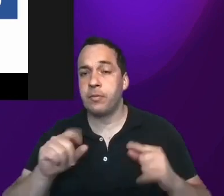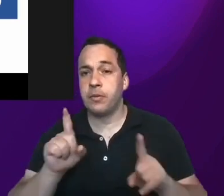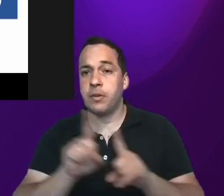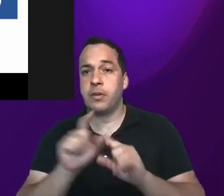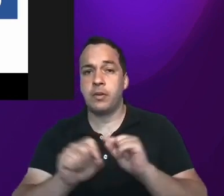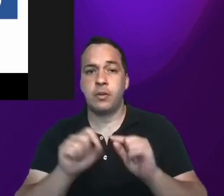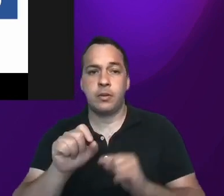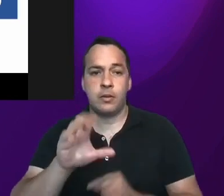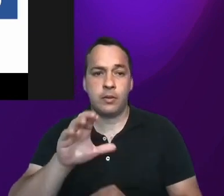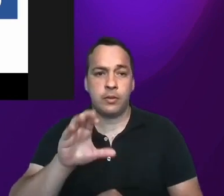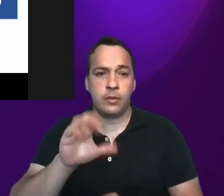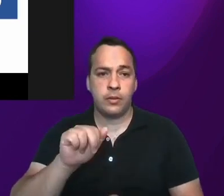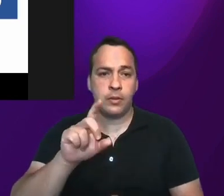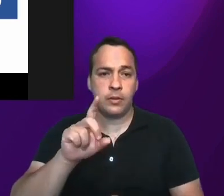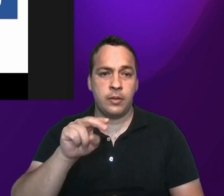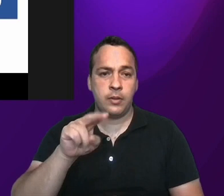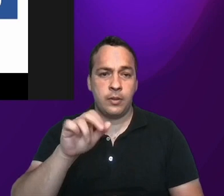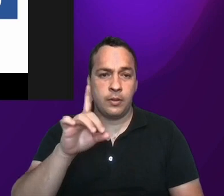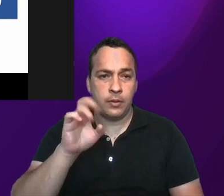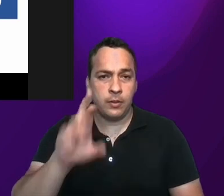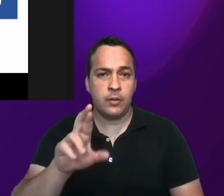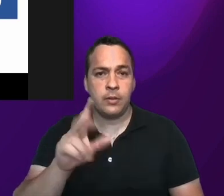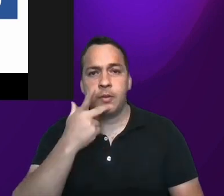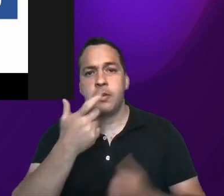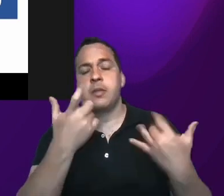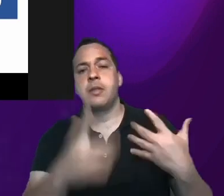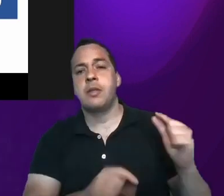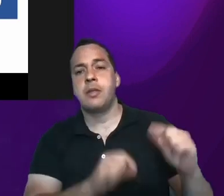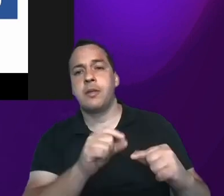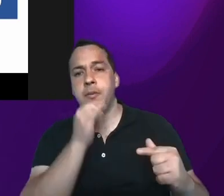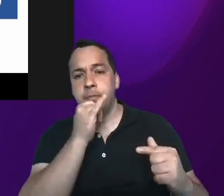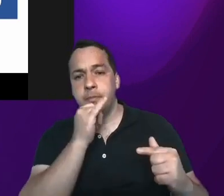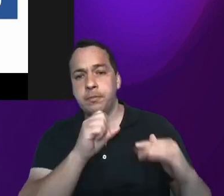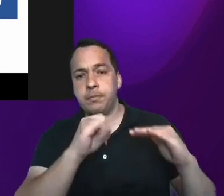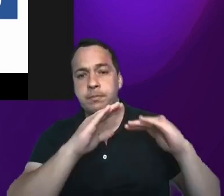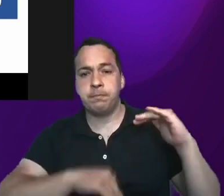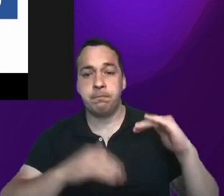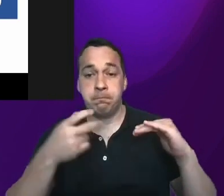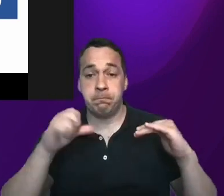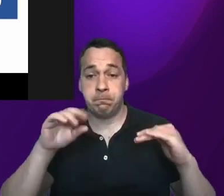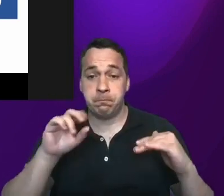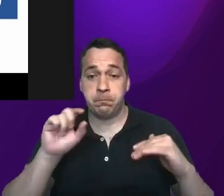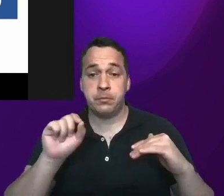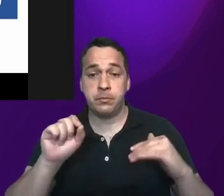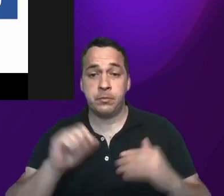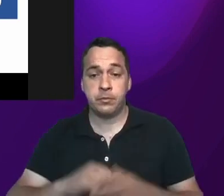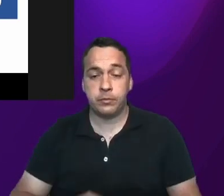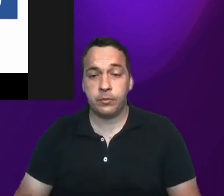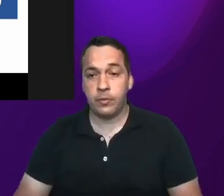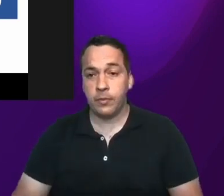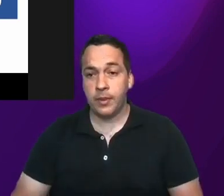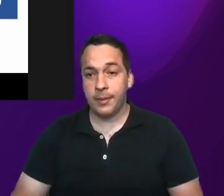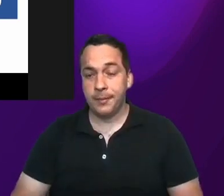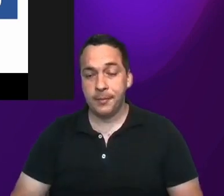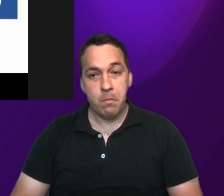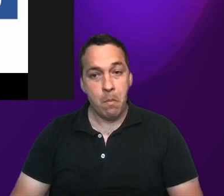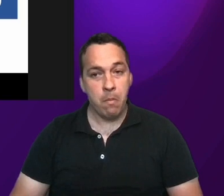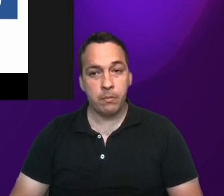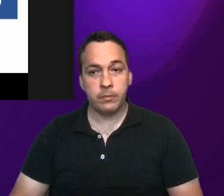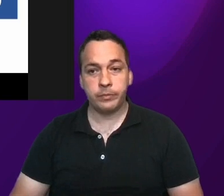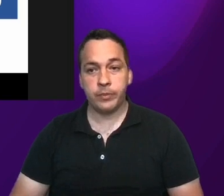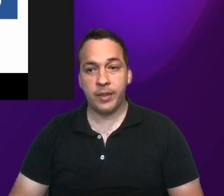Cadigo sugere que uma queda na sistólica menor que 90, em pacientes que começaram